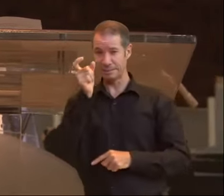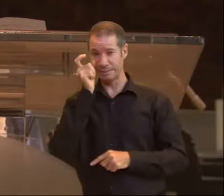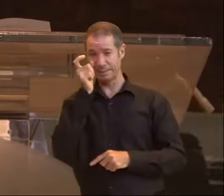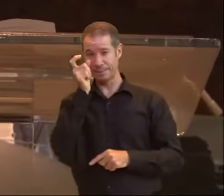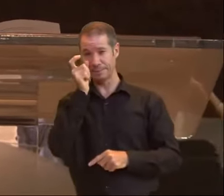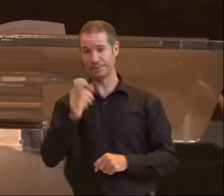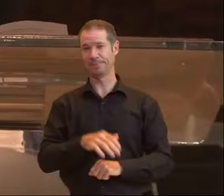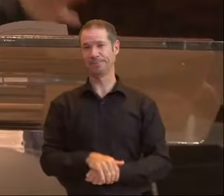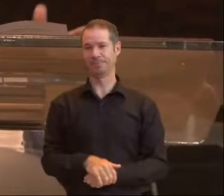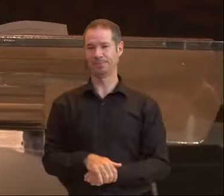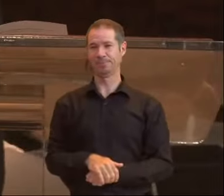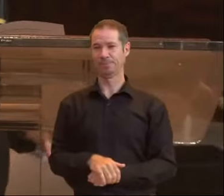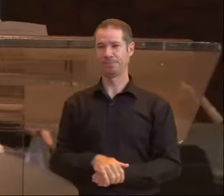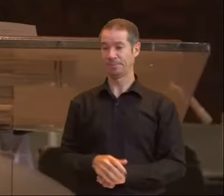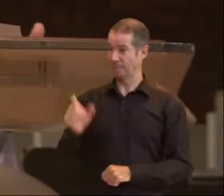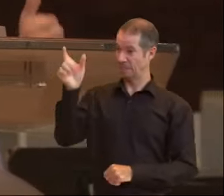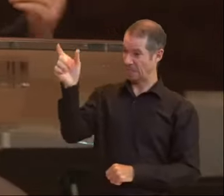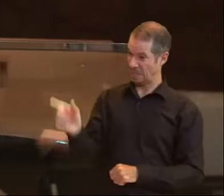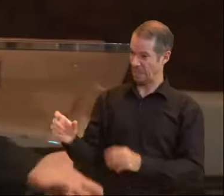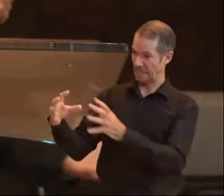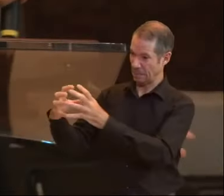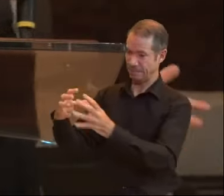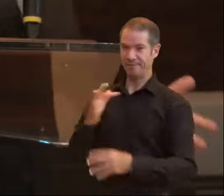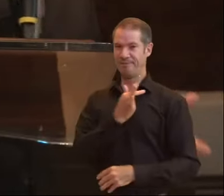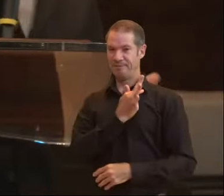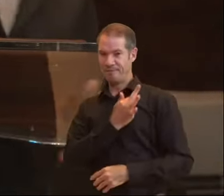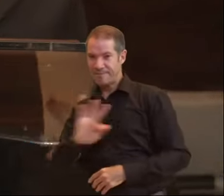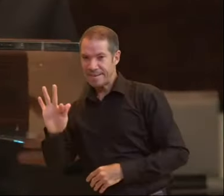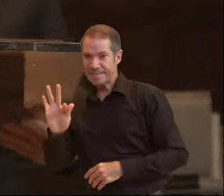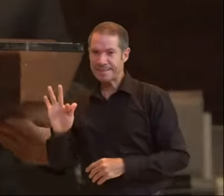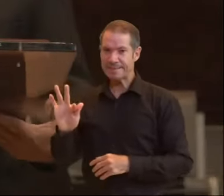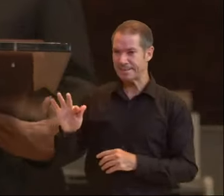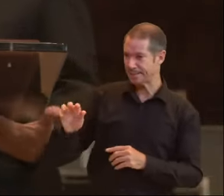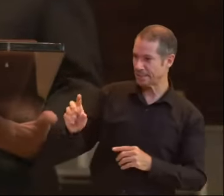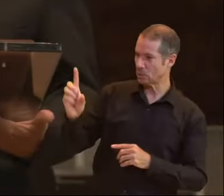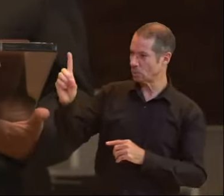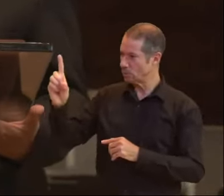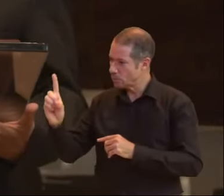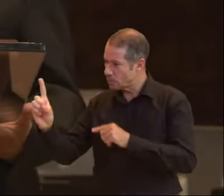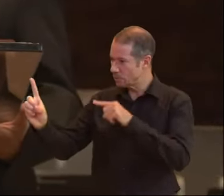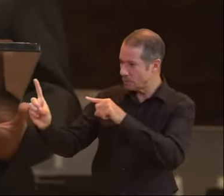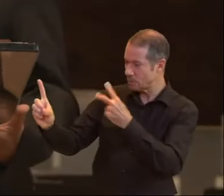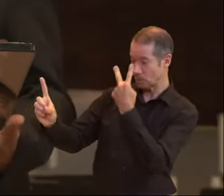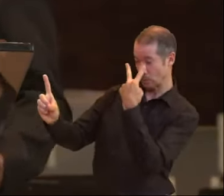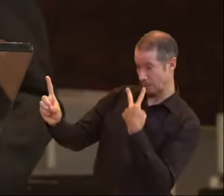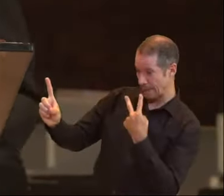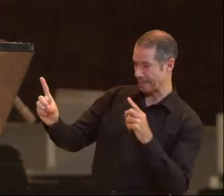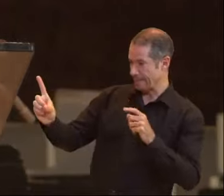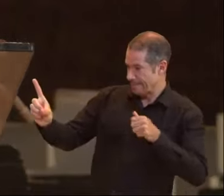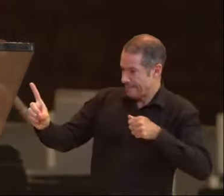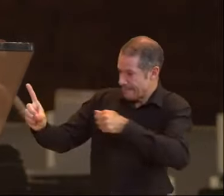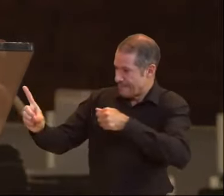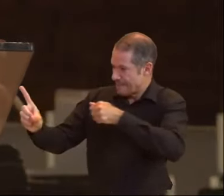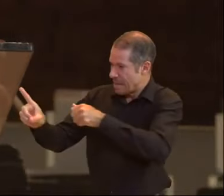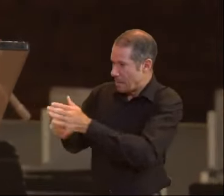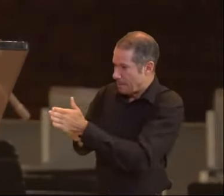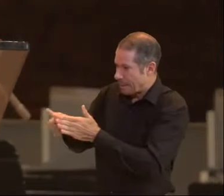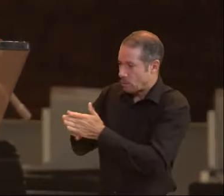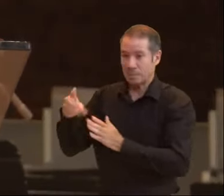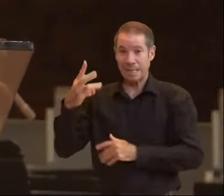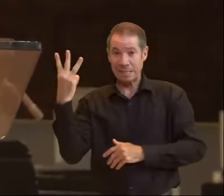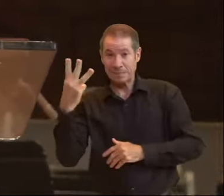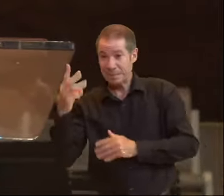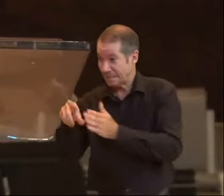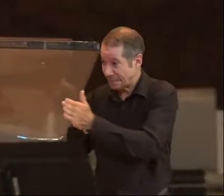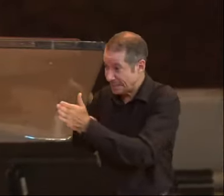que aqueles fariseus continuaram perturbando o pobre do cego. E perguntaram pela